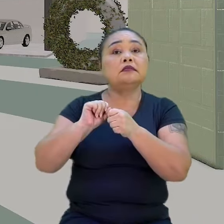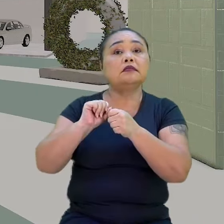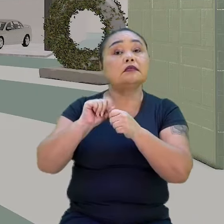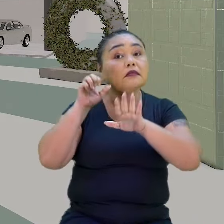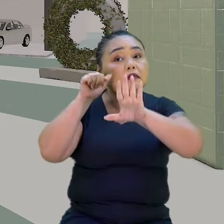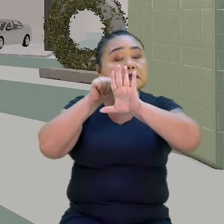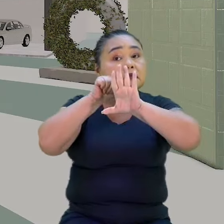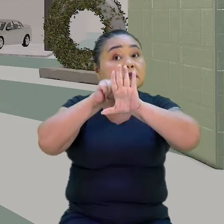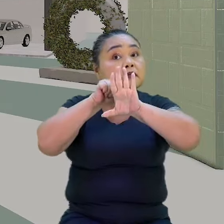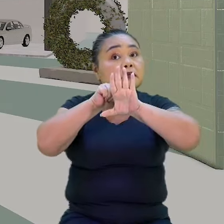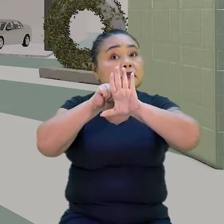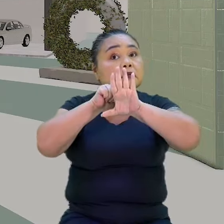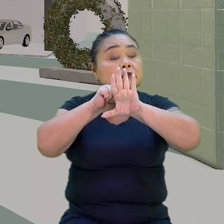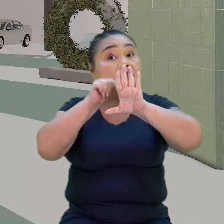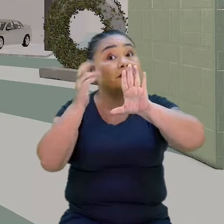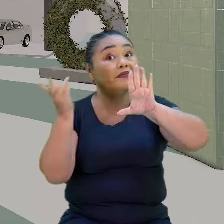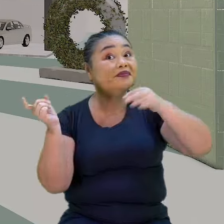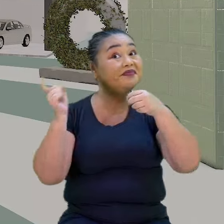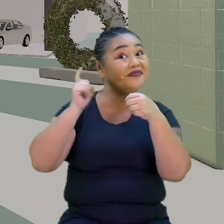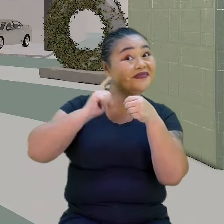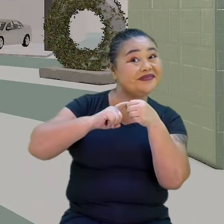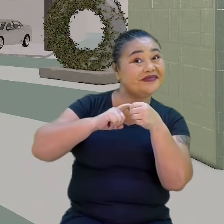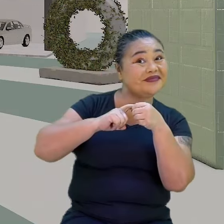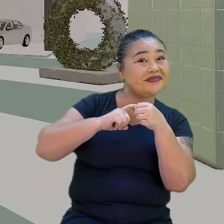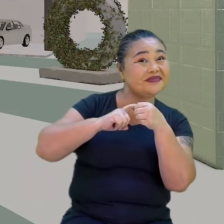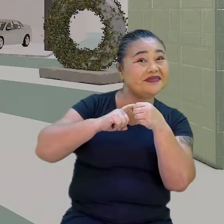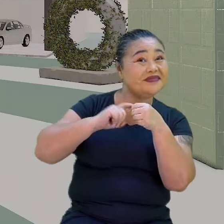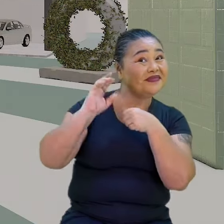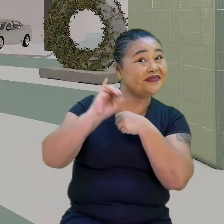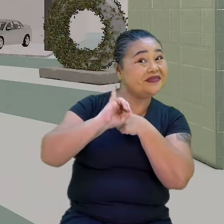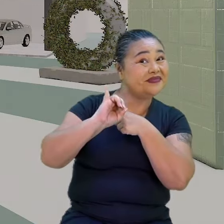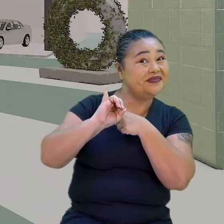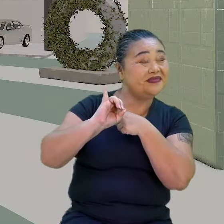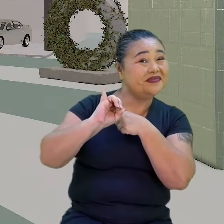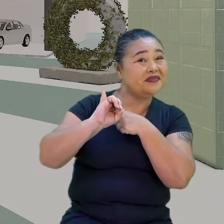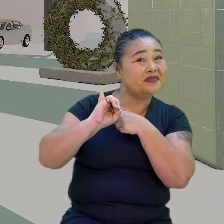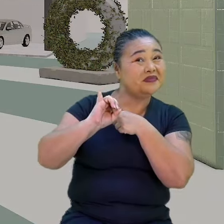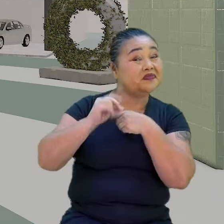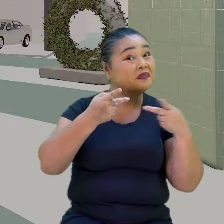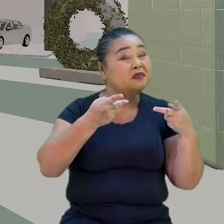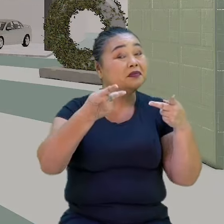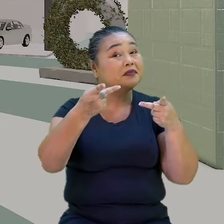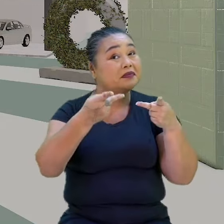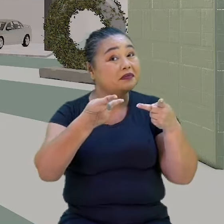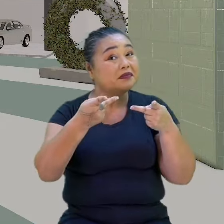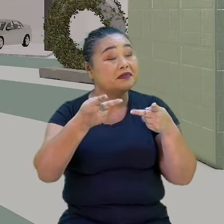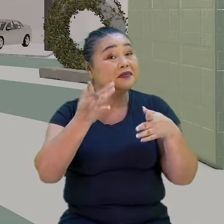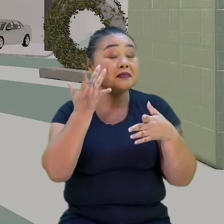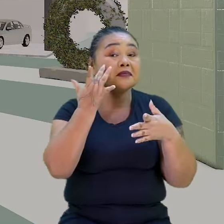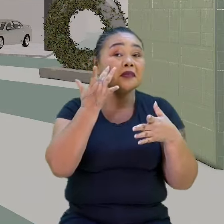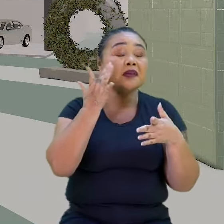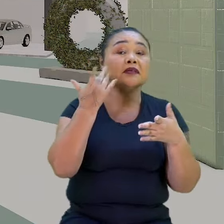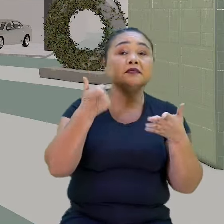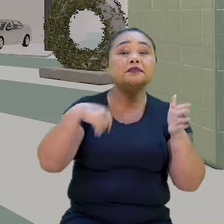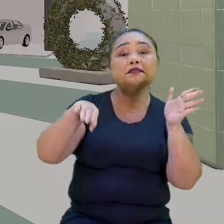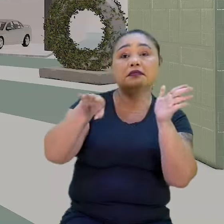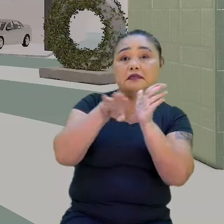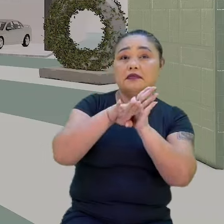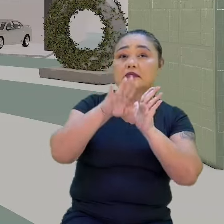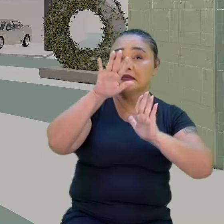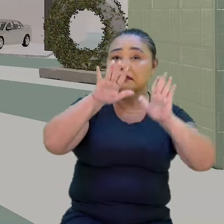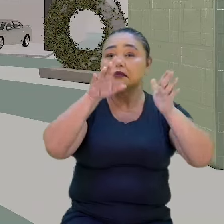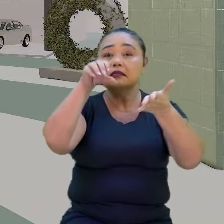para falar assim voltamos oi oi viemos visitar vocês quem sabe né a gente chegue em algumas alguns